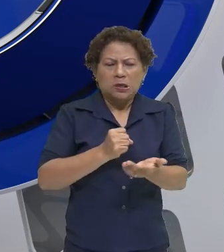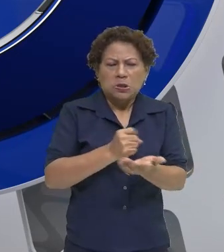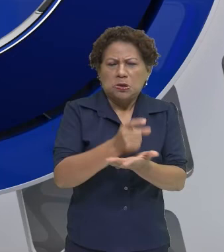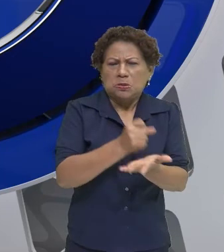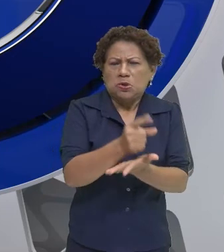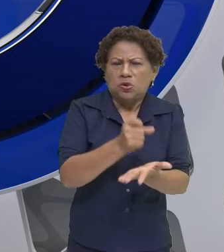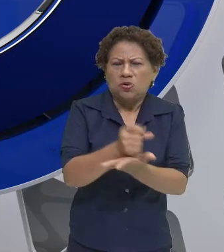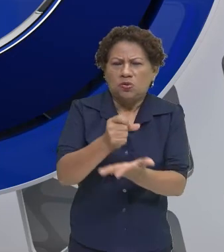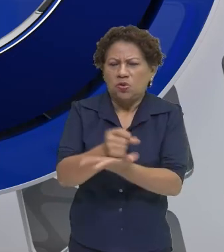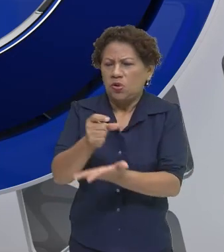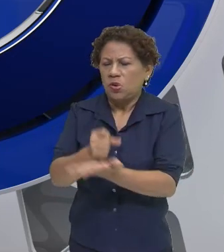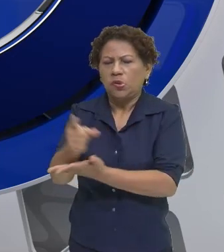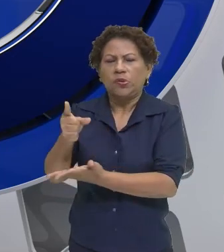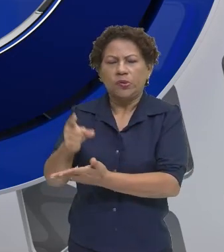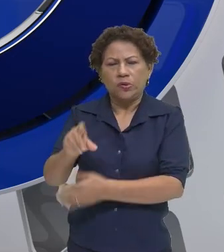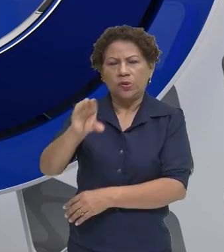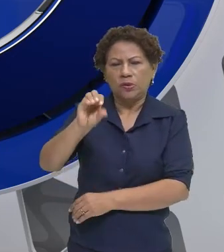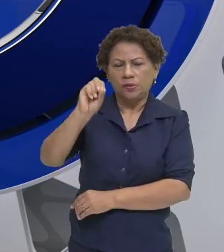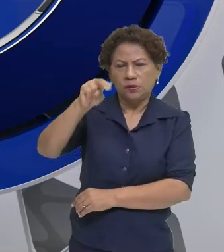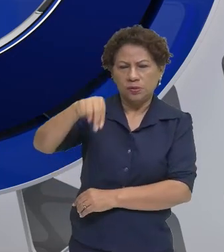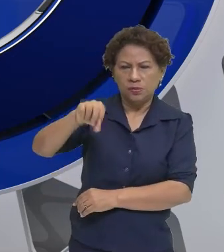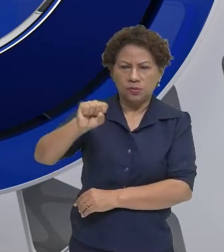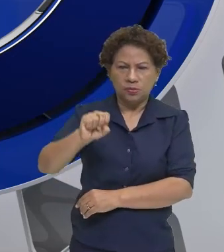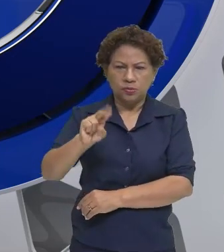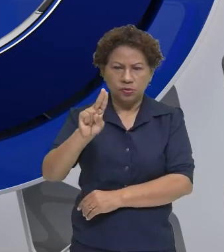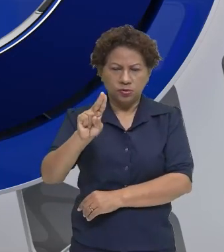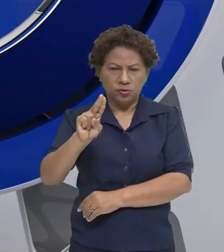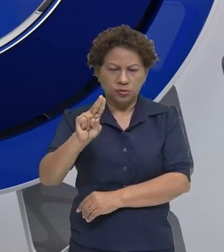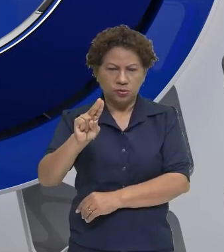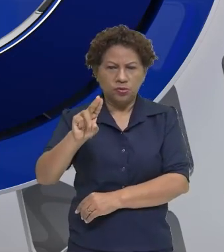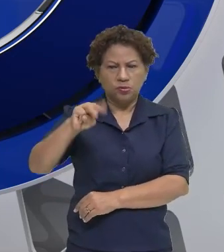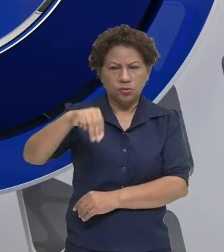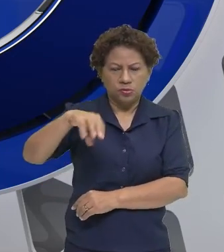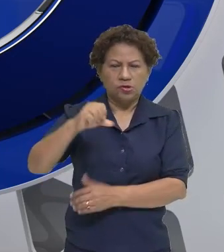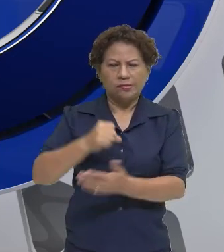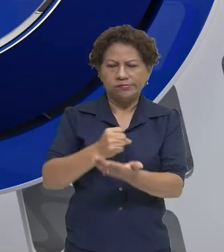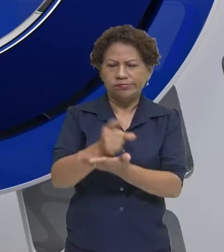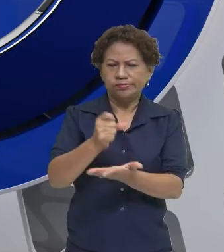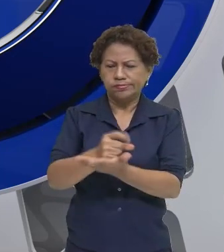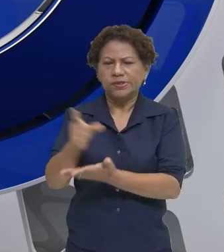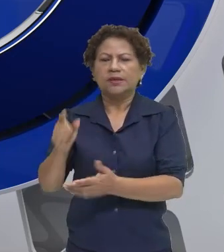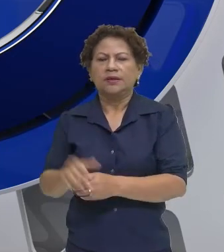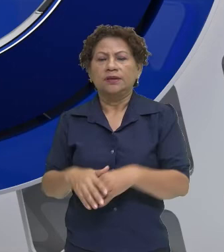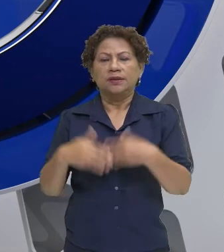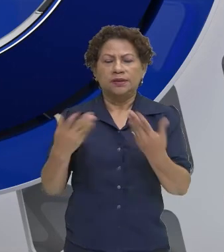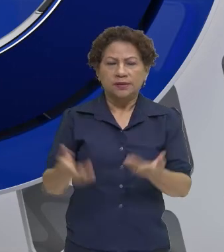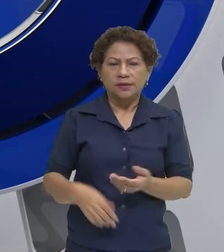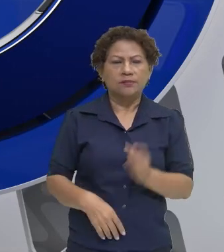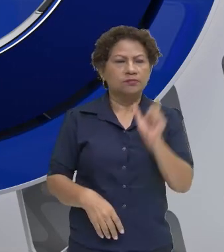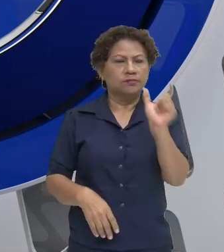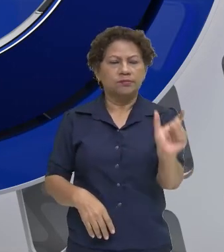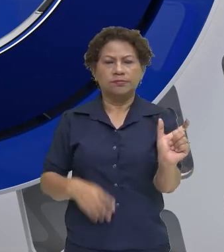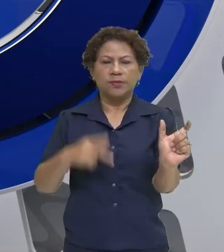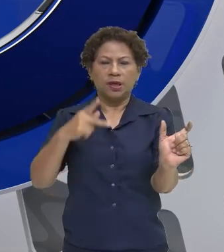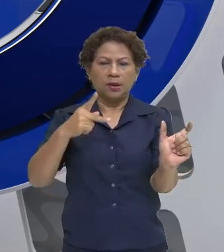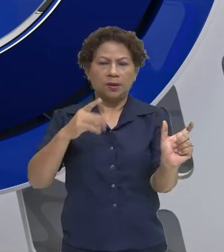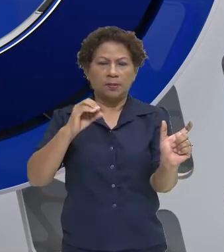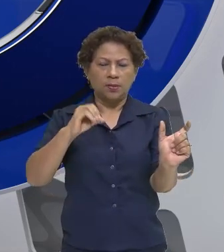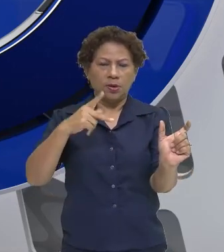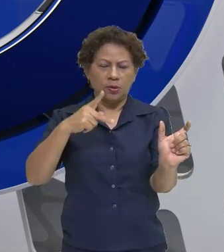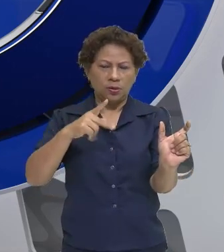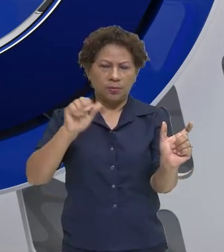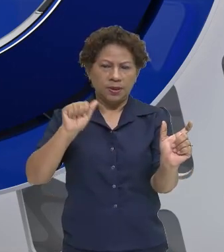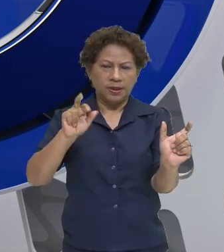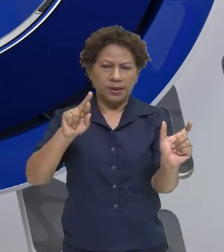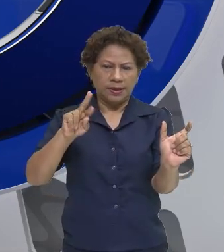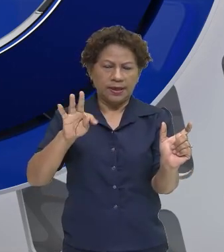maior consumismo, né? Consome muito. E a pop art, ela vem justamente fazer essa crítica do consumismo.